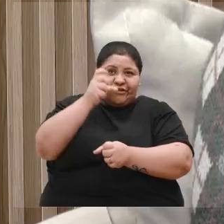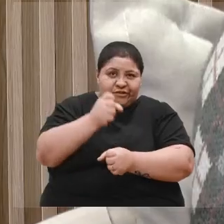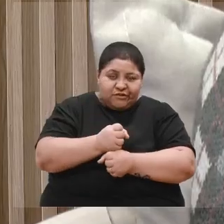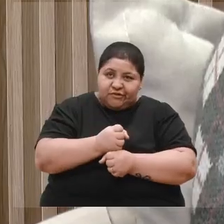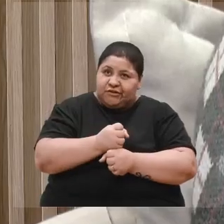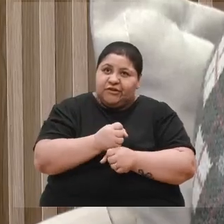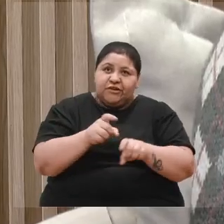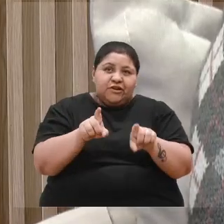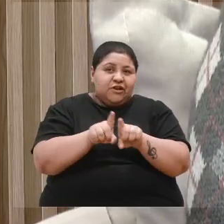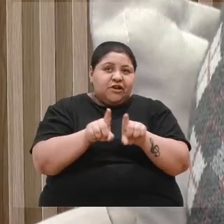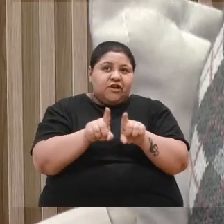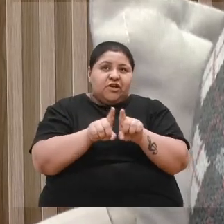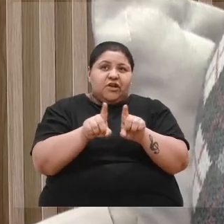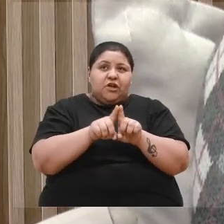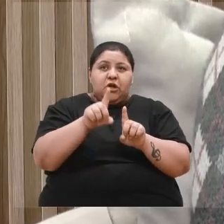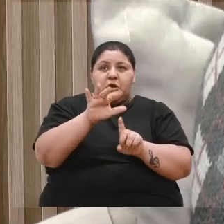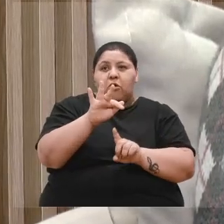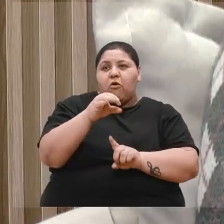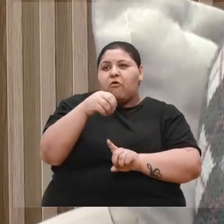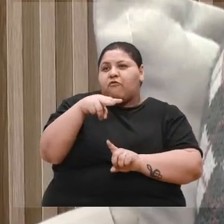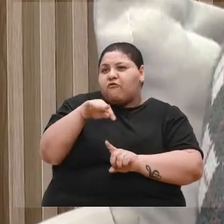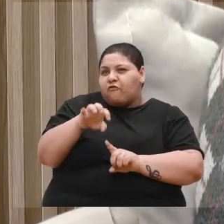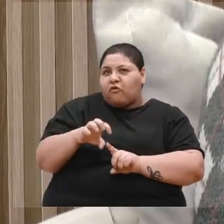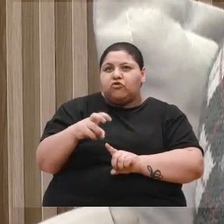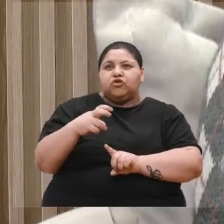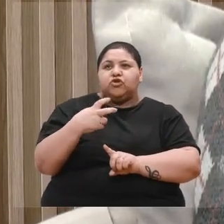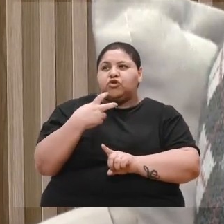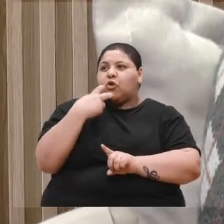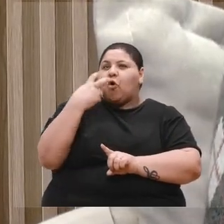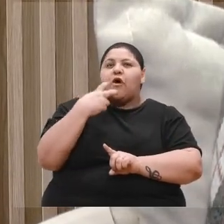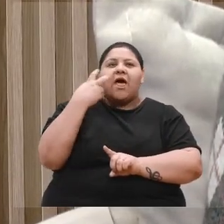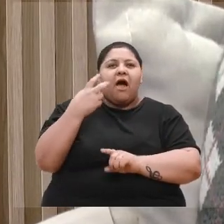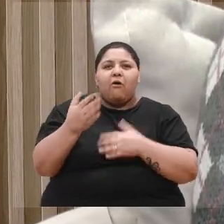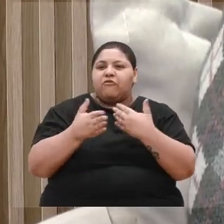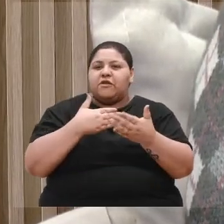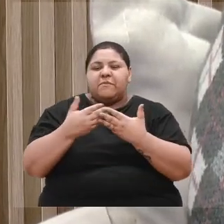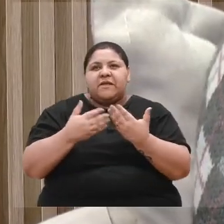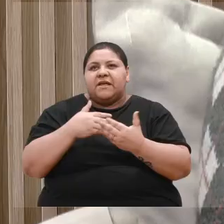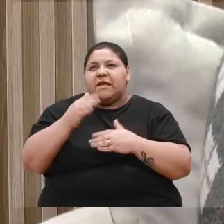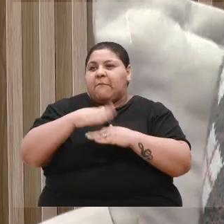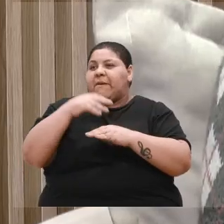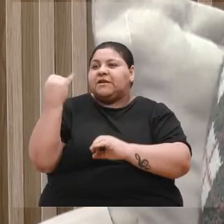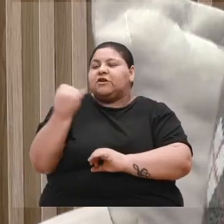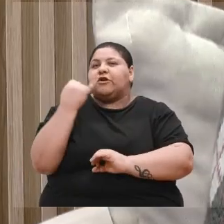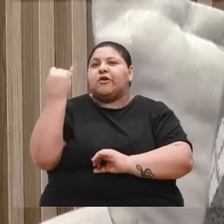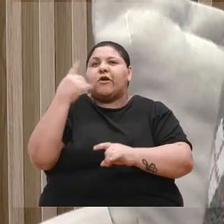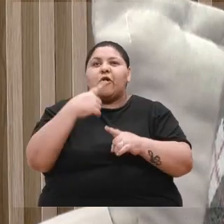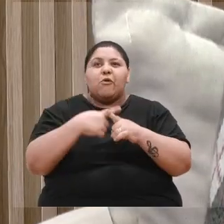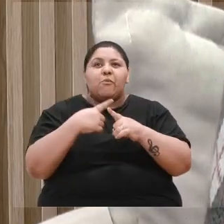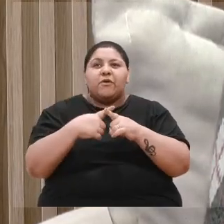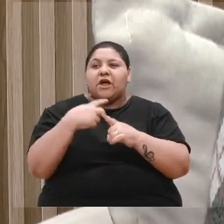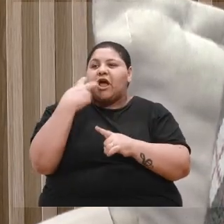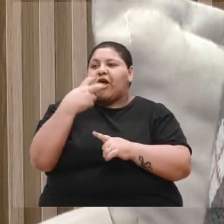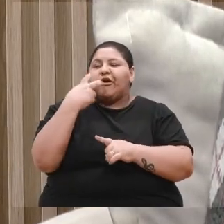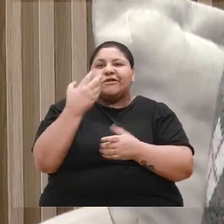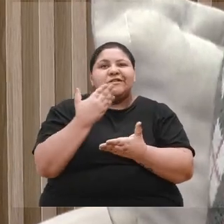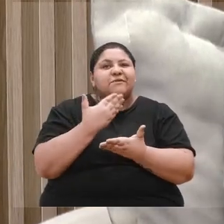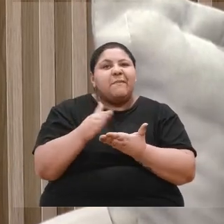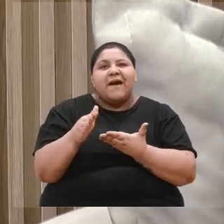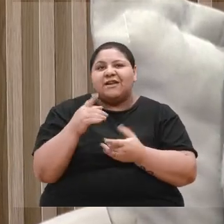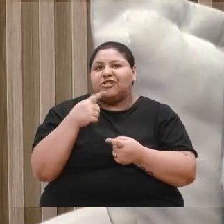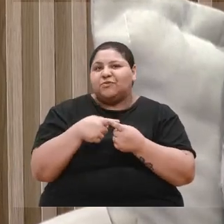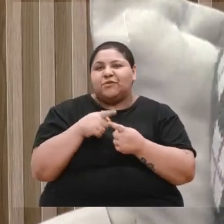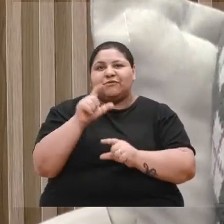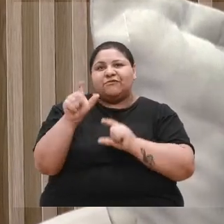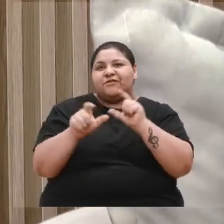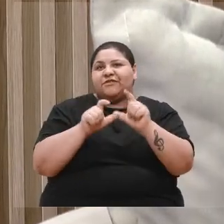E a fonte oral, independente de quem for, ela é mais importante ainda, porque a fonte oral se perde, porque